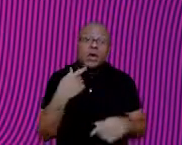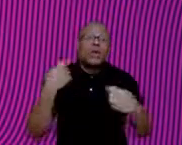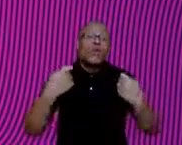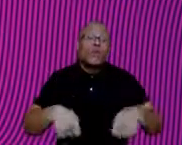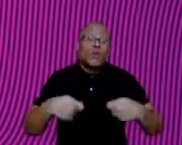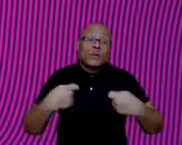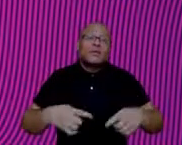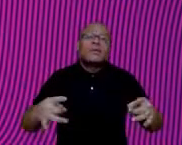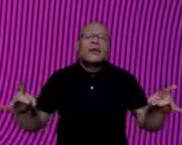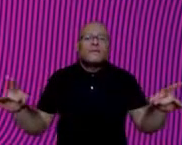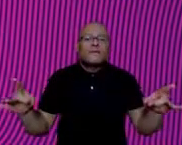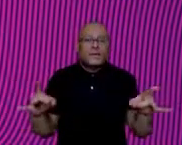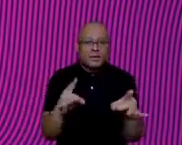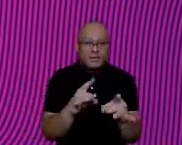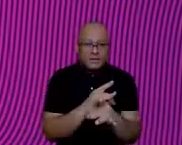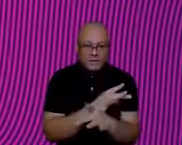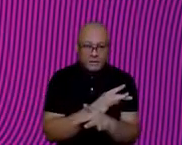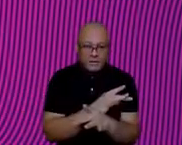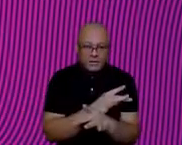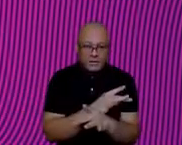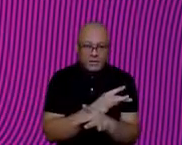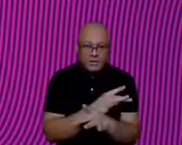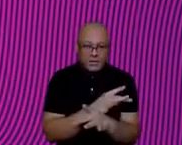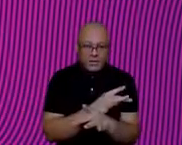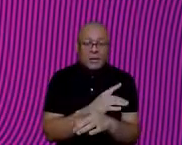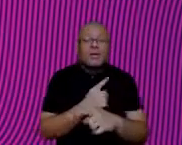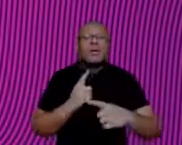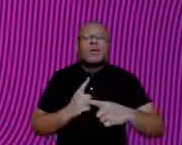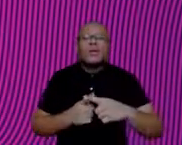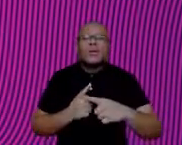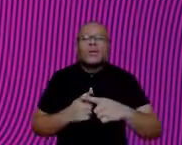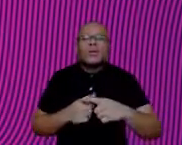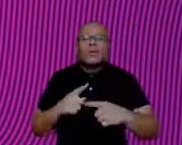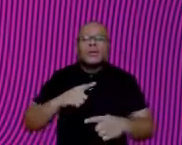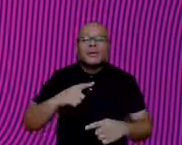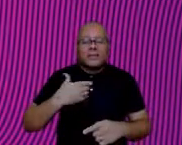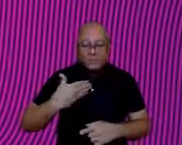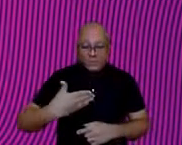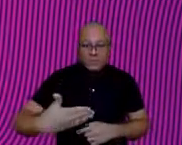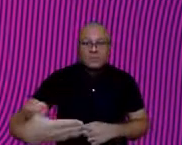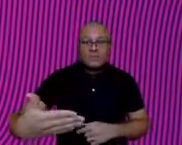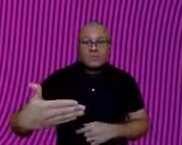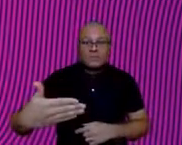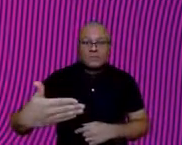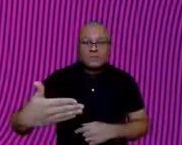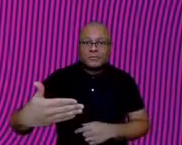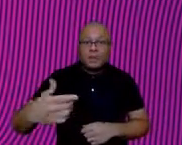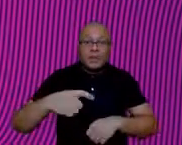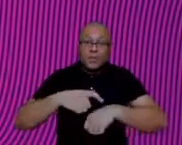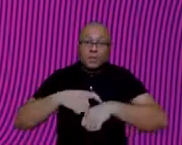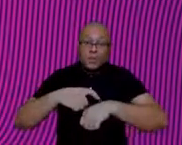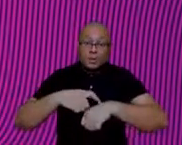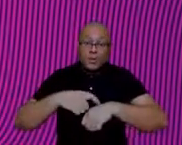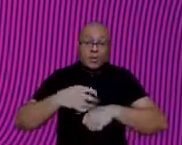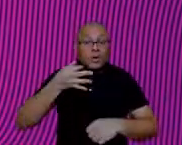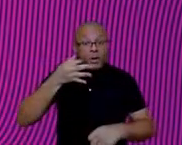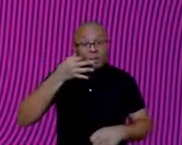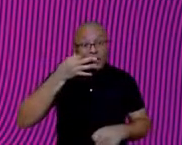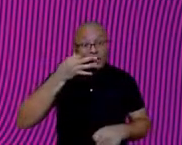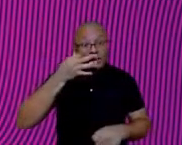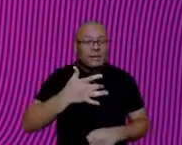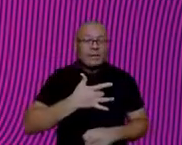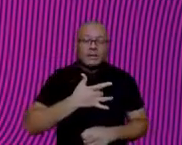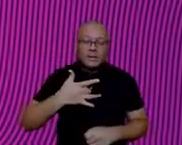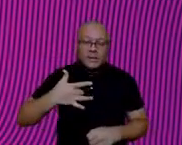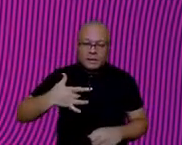sessão. Até porque nós teremos a seguir a sessão Humanidades na Saúde e o encerramento